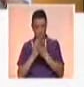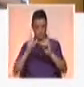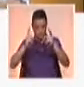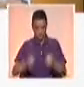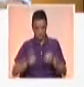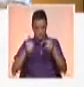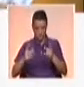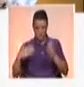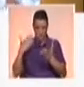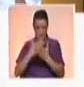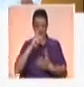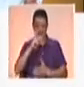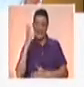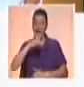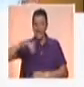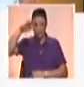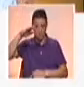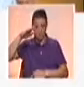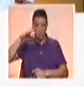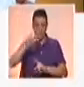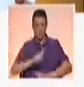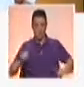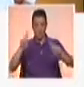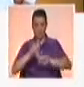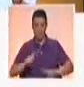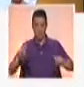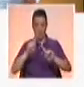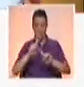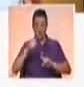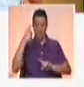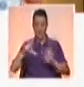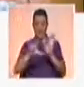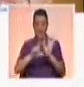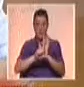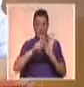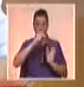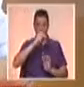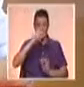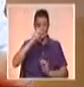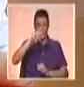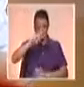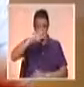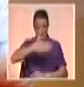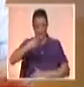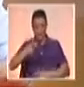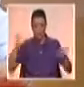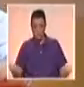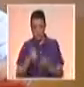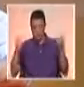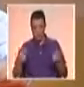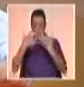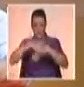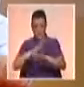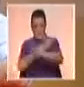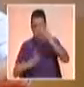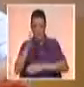começou até aos 6 anos sem grande... tínhamos uma lei, era a 319, que promoveu a integração do